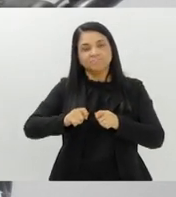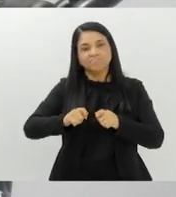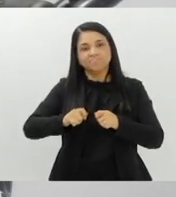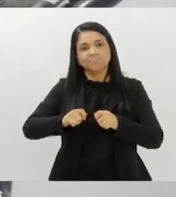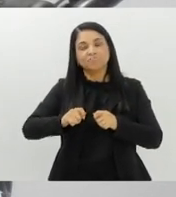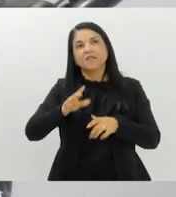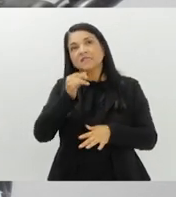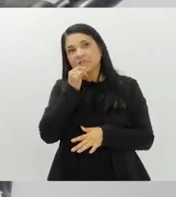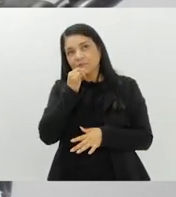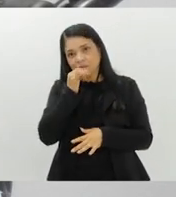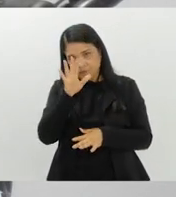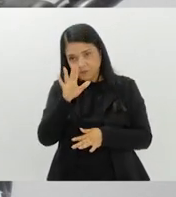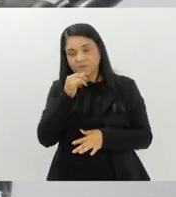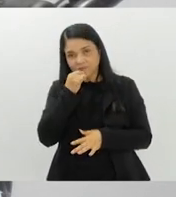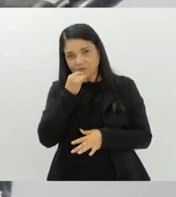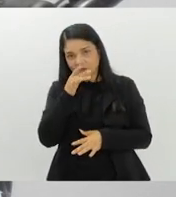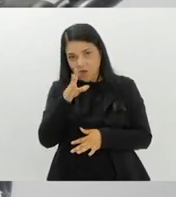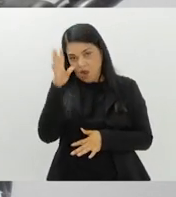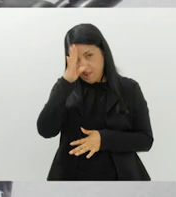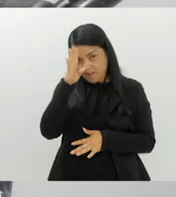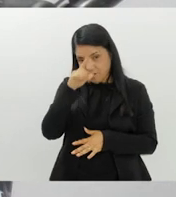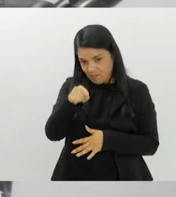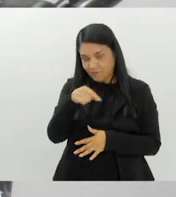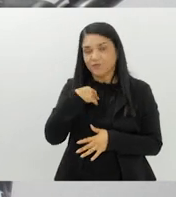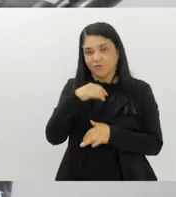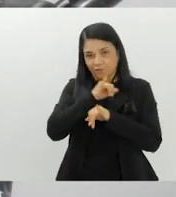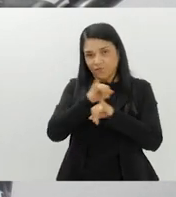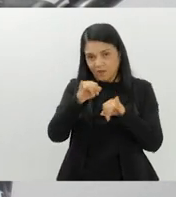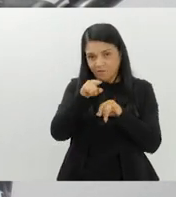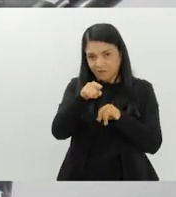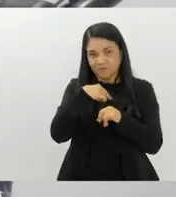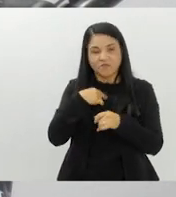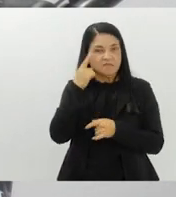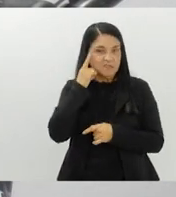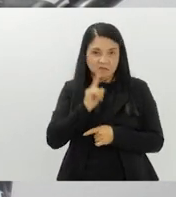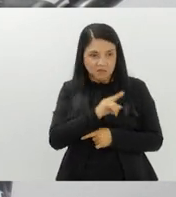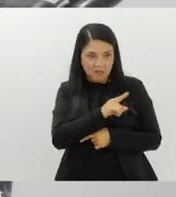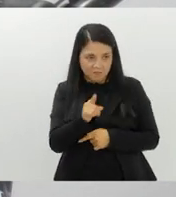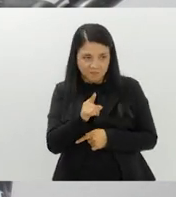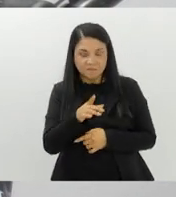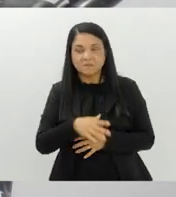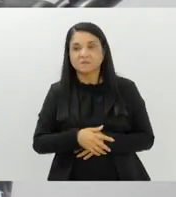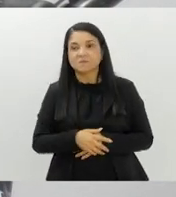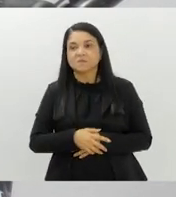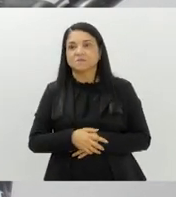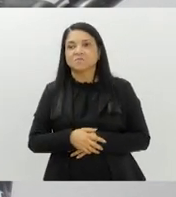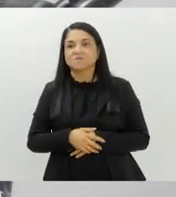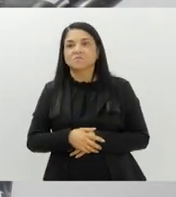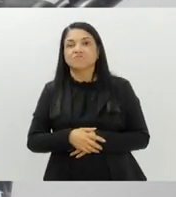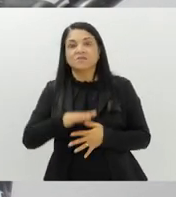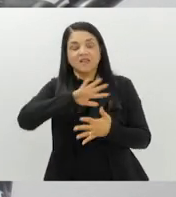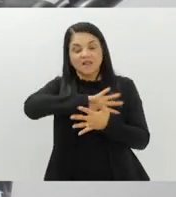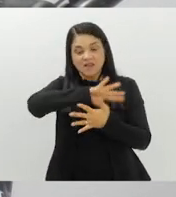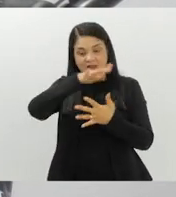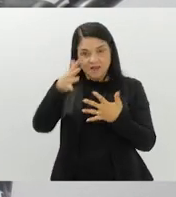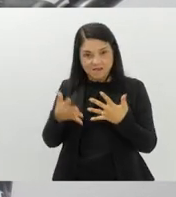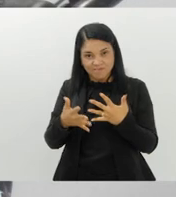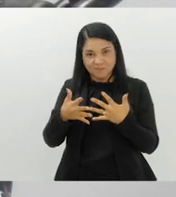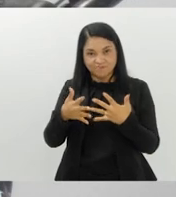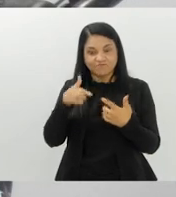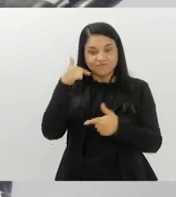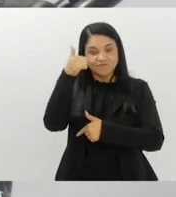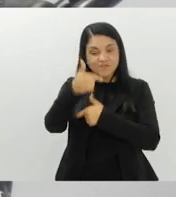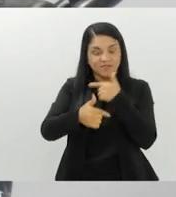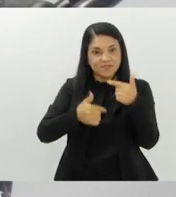suficientes. Por exemplo, olha só que legal. Vou dizer para vocês, talvez muitos não saibam, mas Libras se trabalha muito com